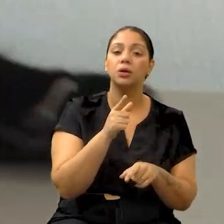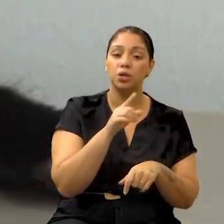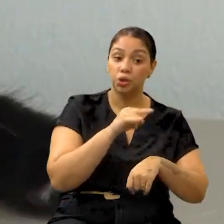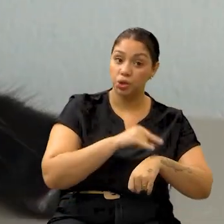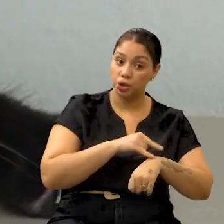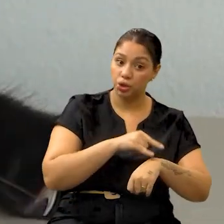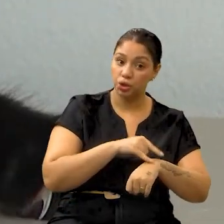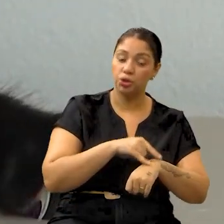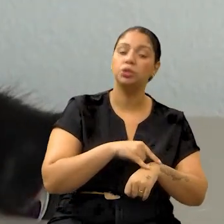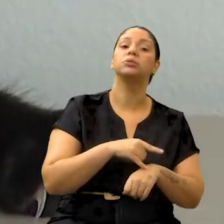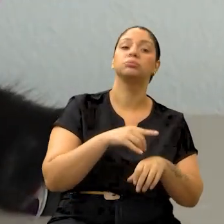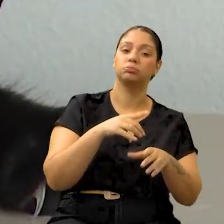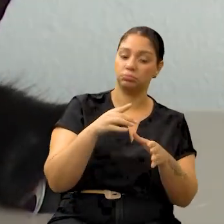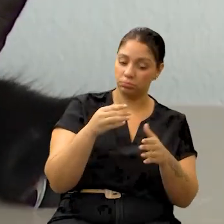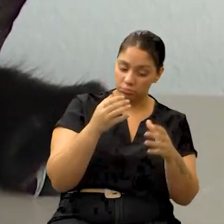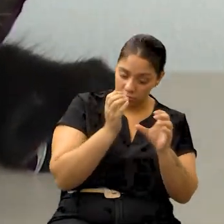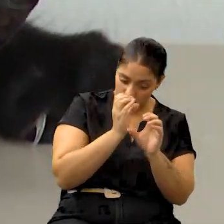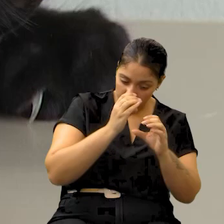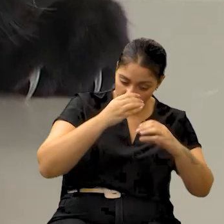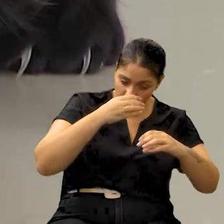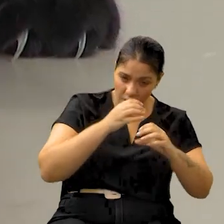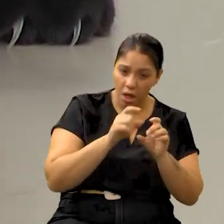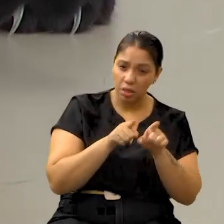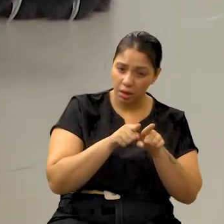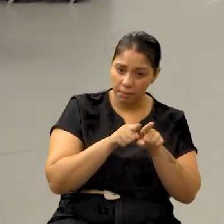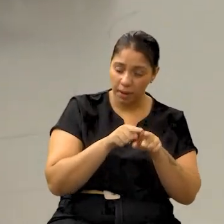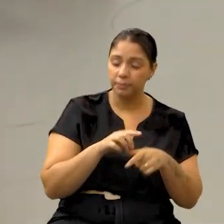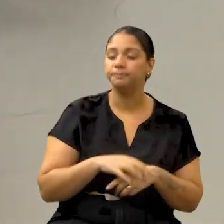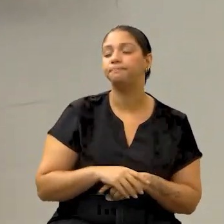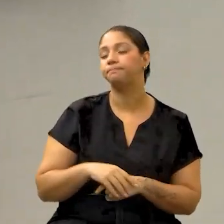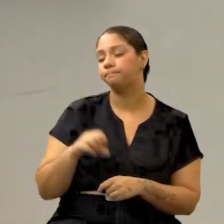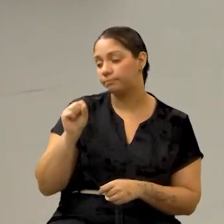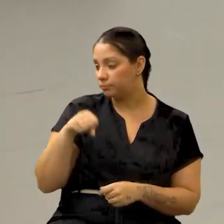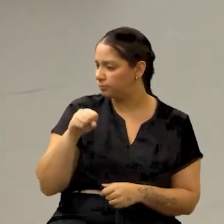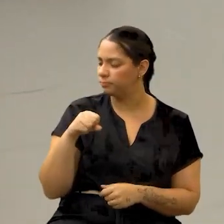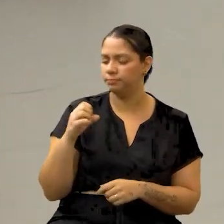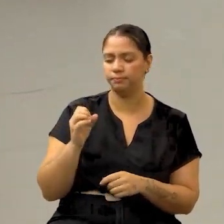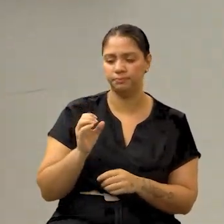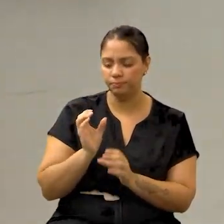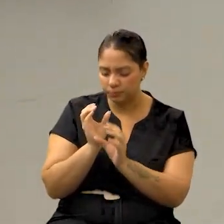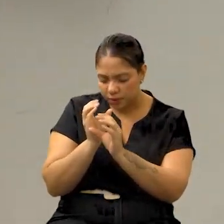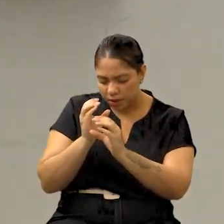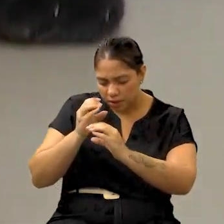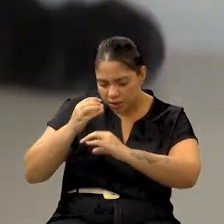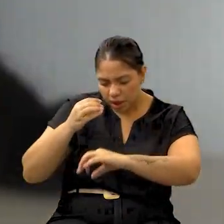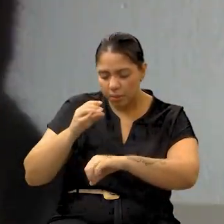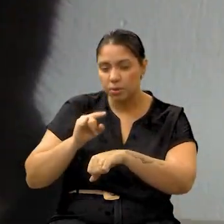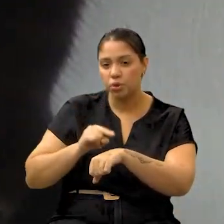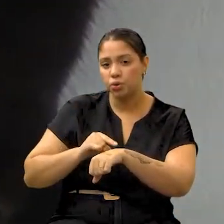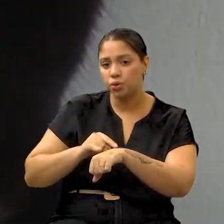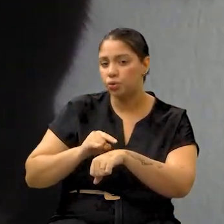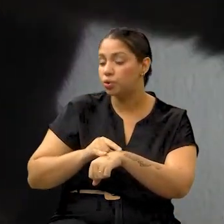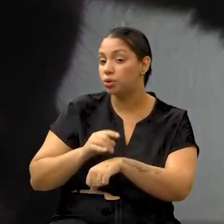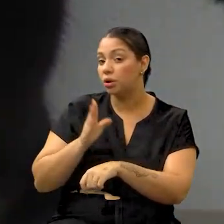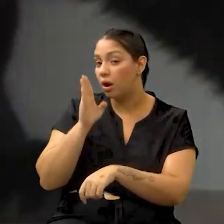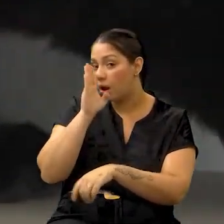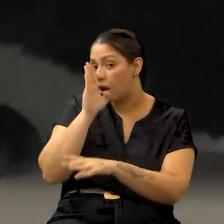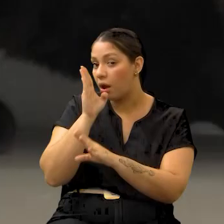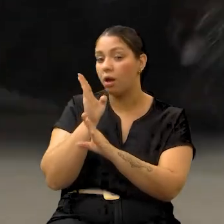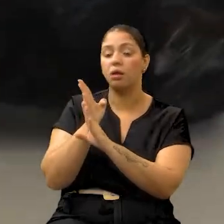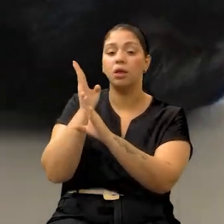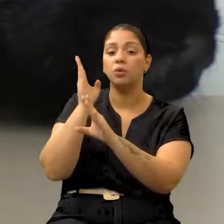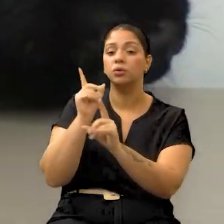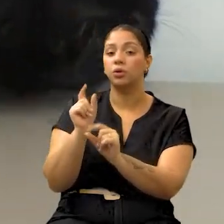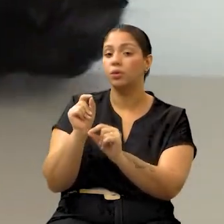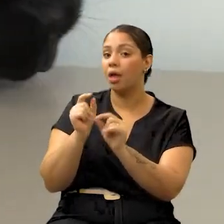é um exame que vocês pedem? Sim, o exame de urina é fundamental. Na verdade, no exame de urina, a gente consegue